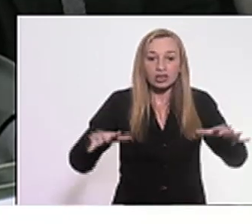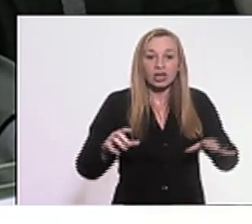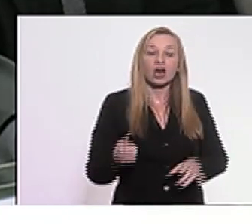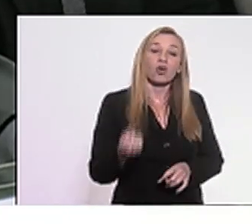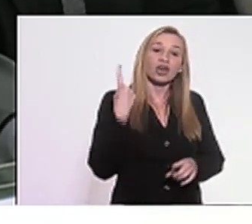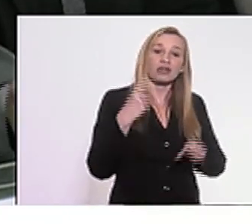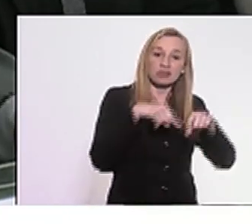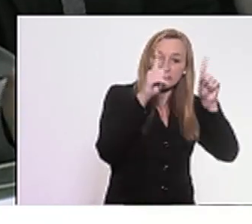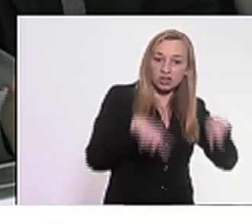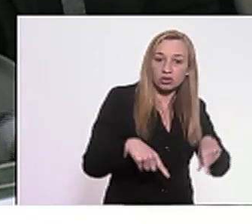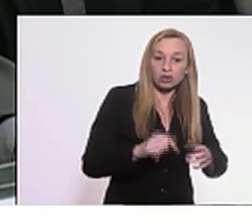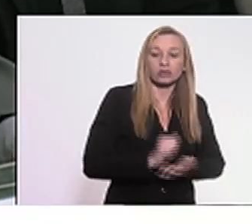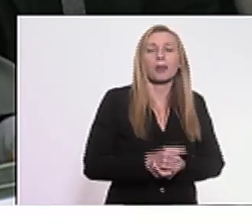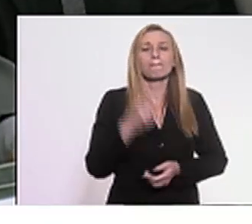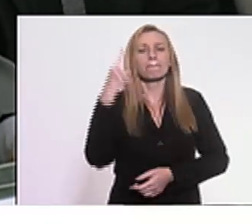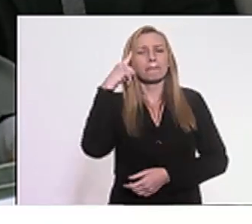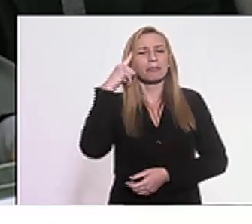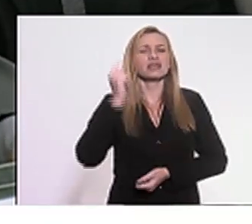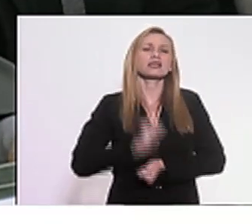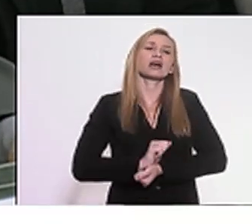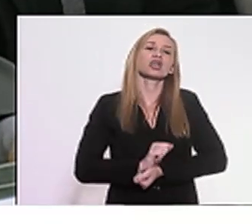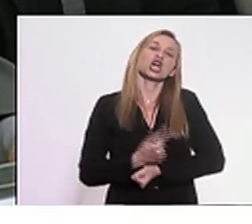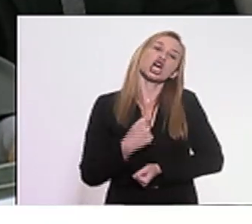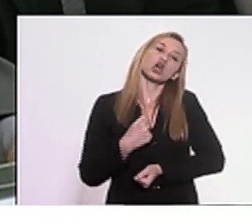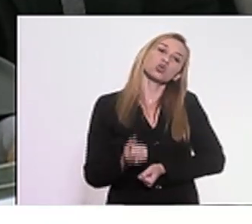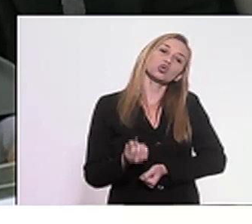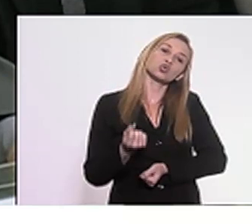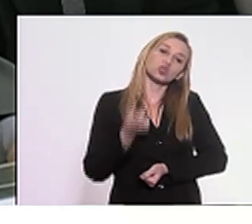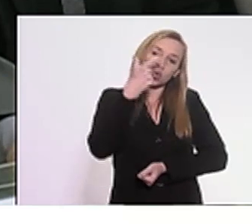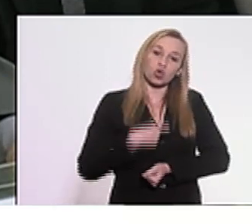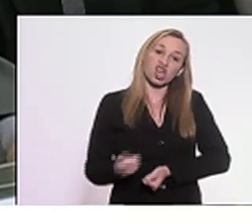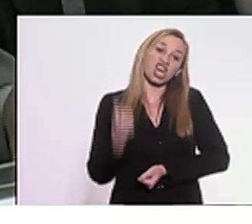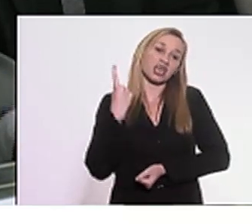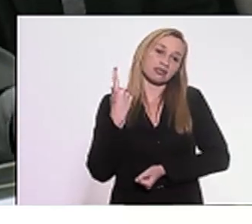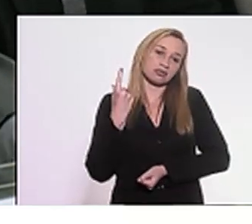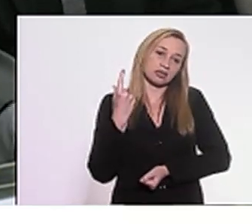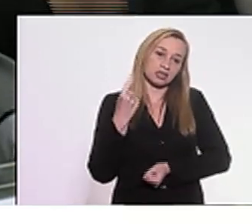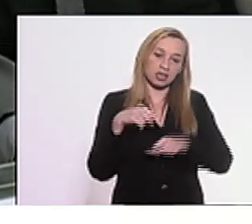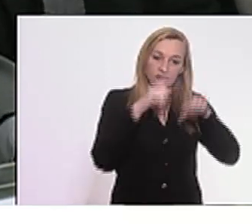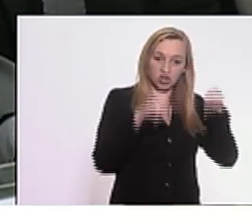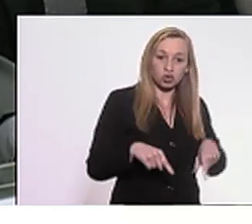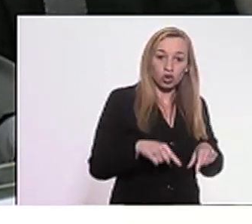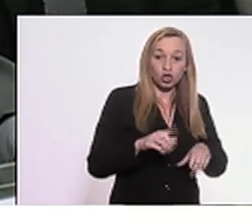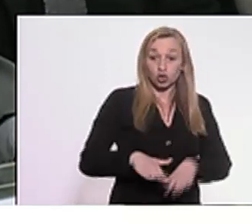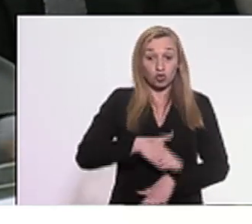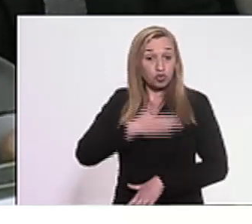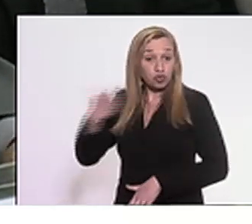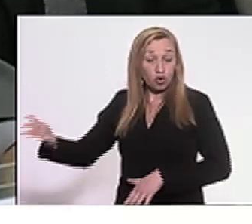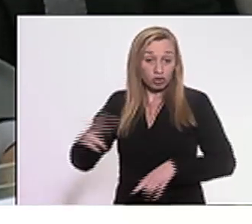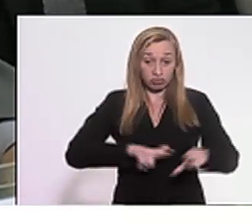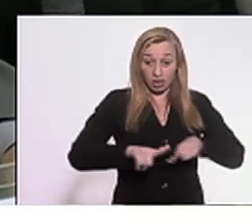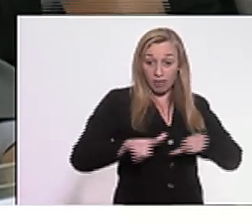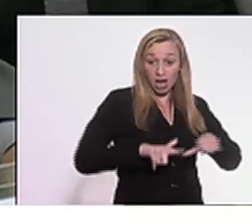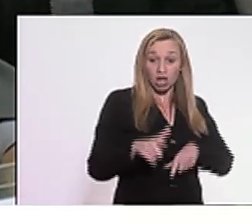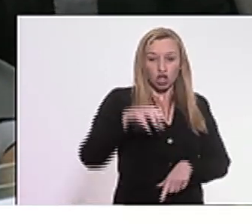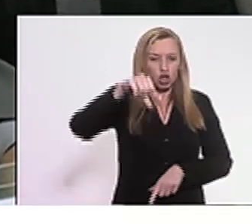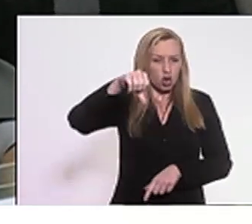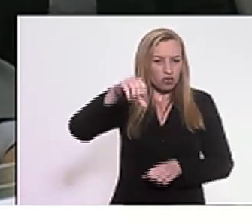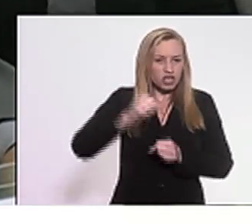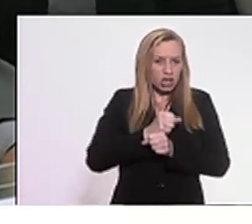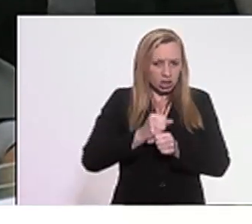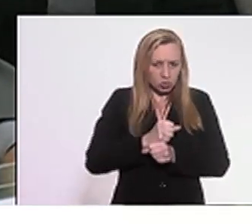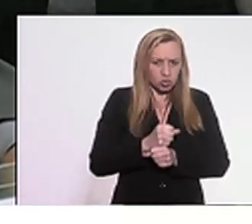ex-servidores. Para pensar, eu sou ex-servidor, eu estou fora da corporação, vai fazer 9 anos.